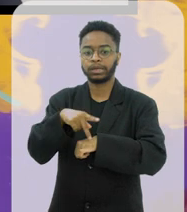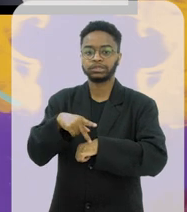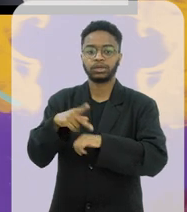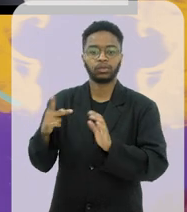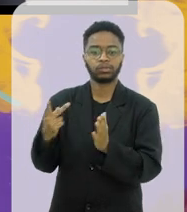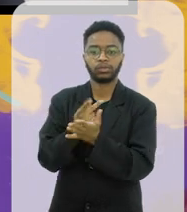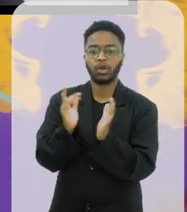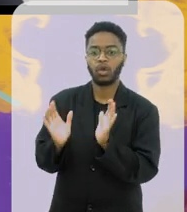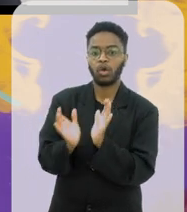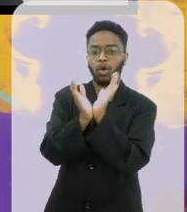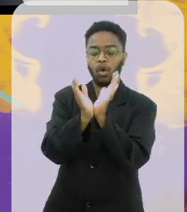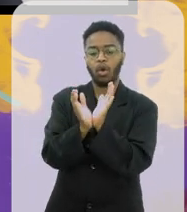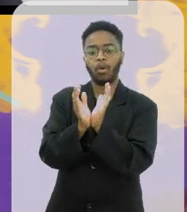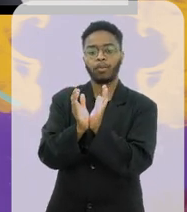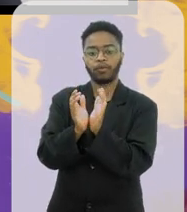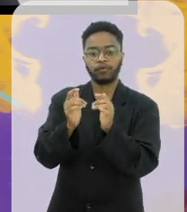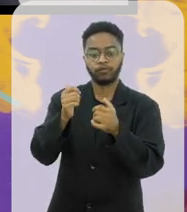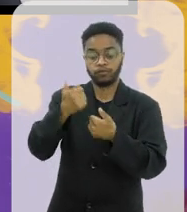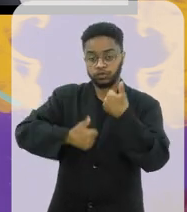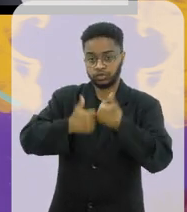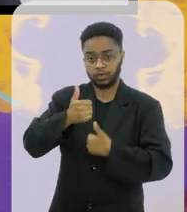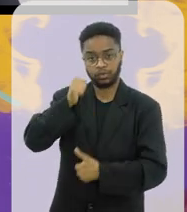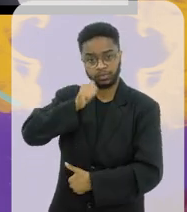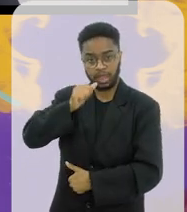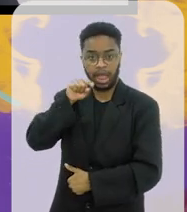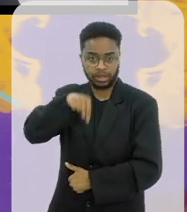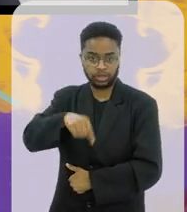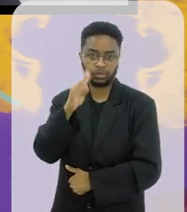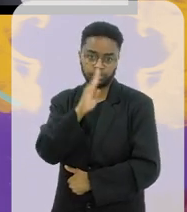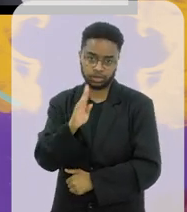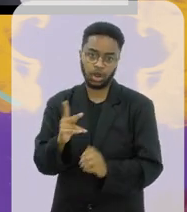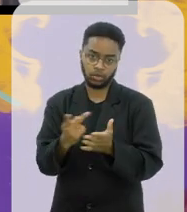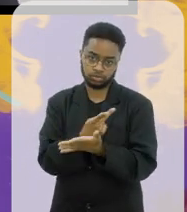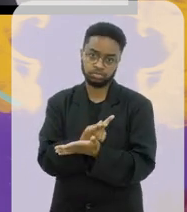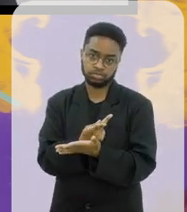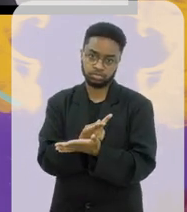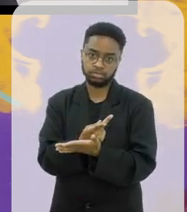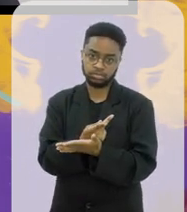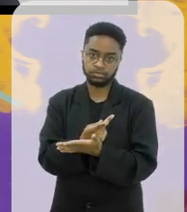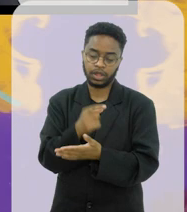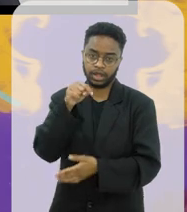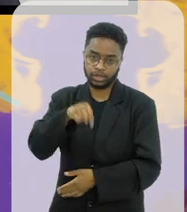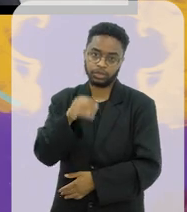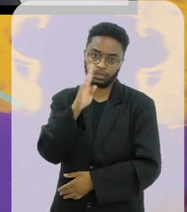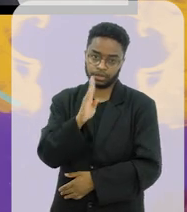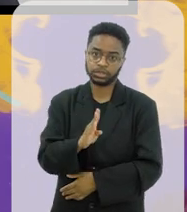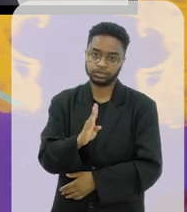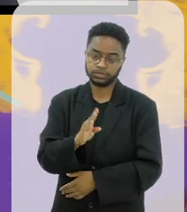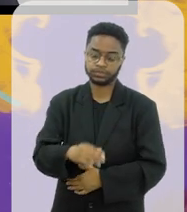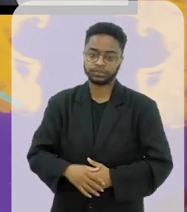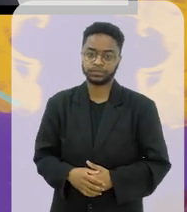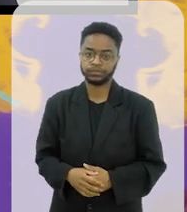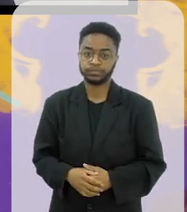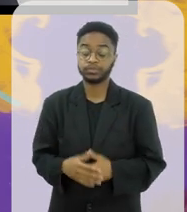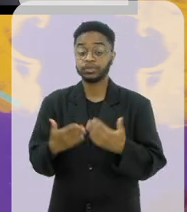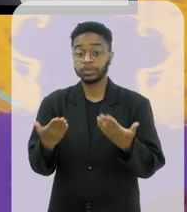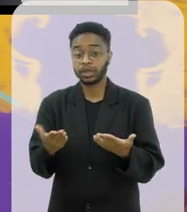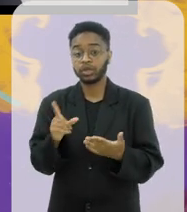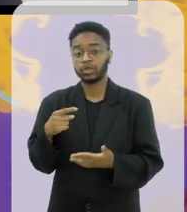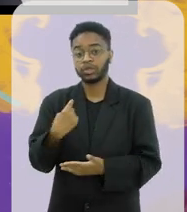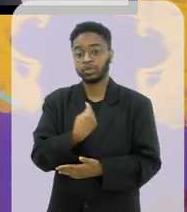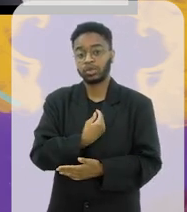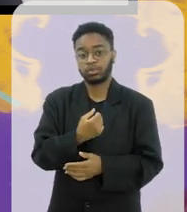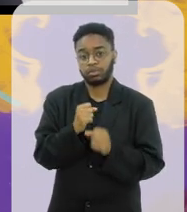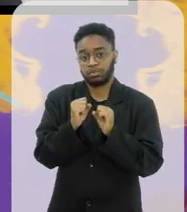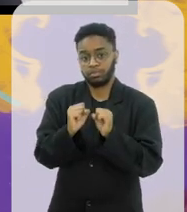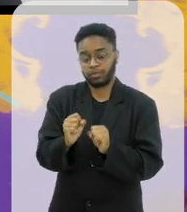de 2027 do futebol feminino, que vai ser em nosso país, né? Gol de será placa. Aqui no Brasil, um gol de placa. A gente